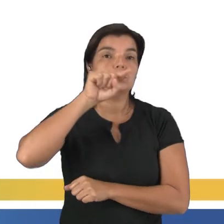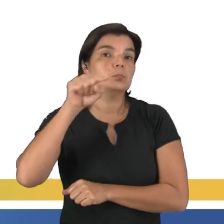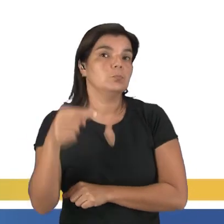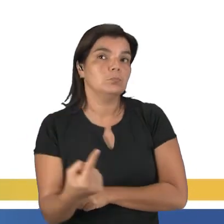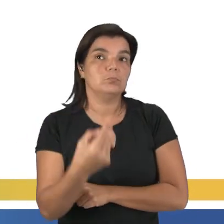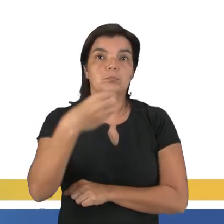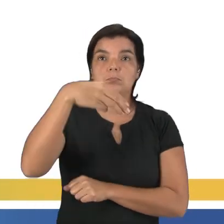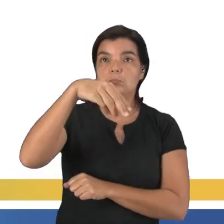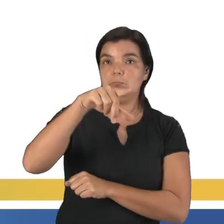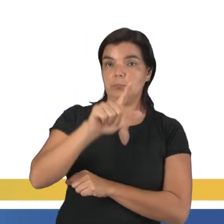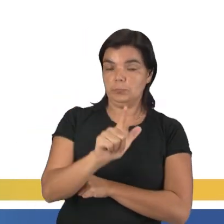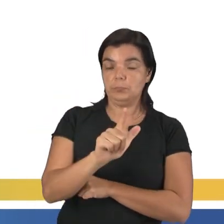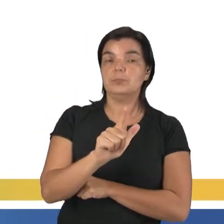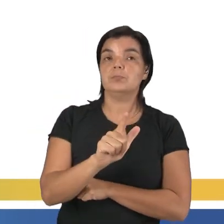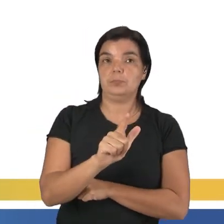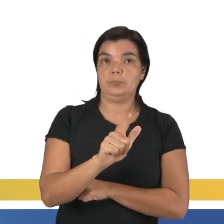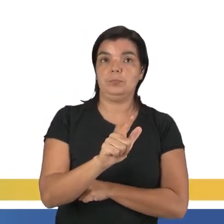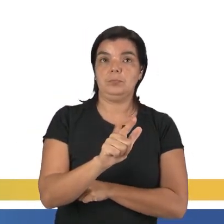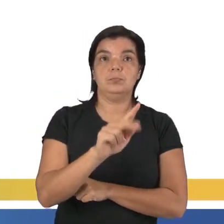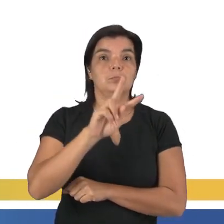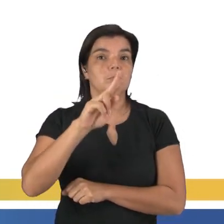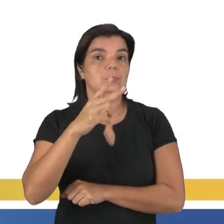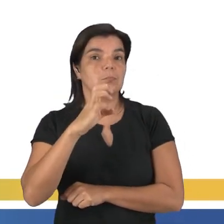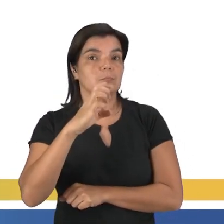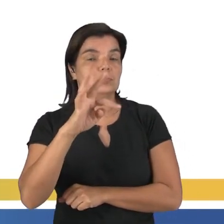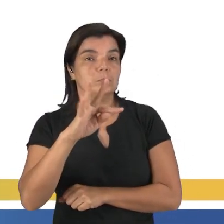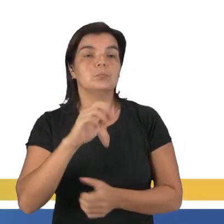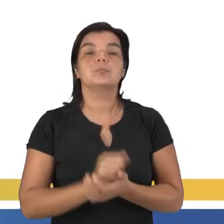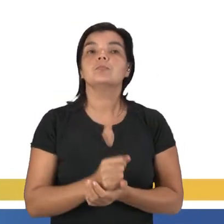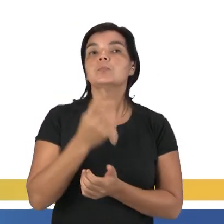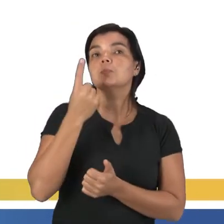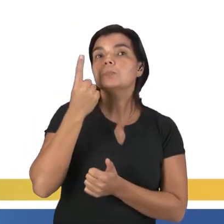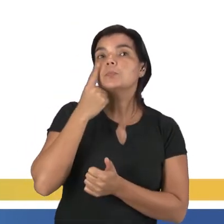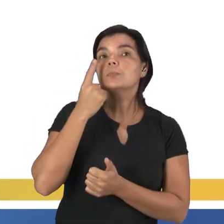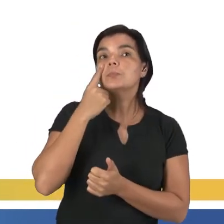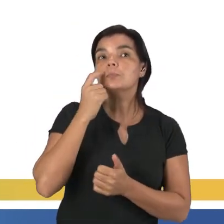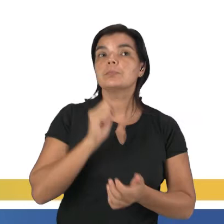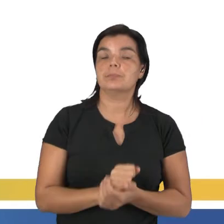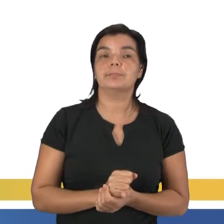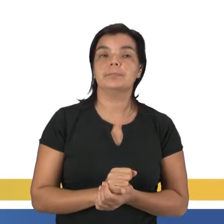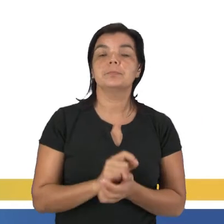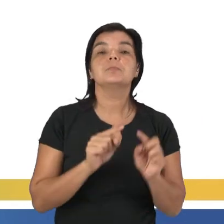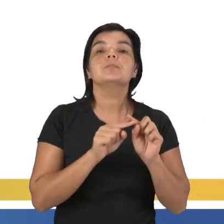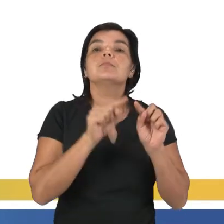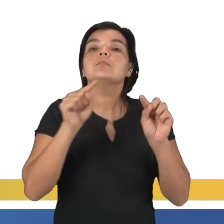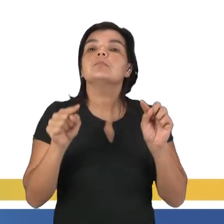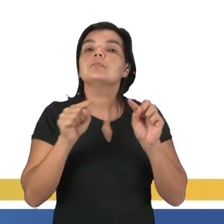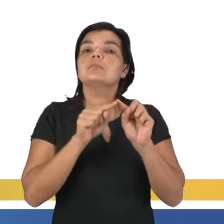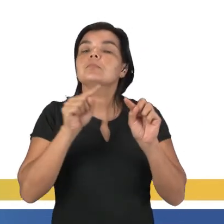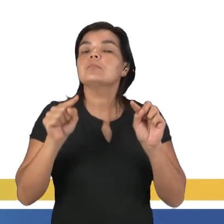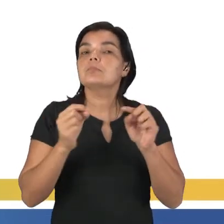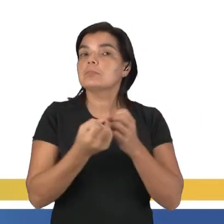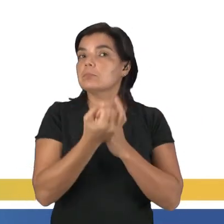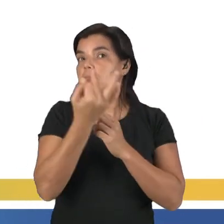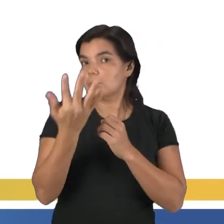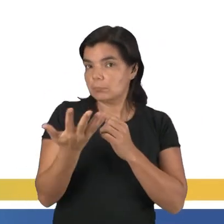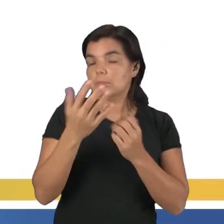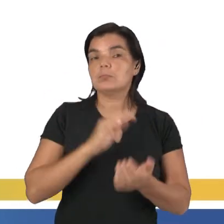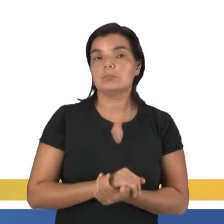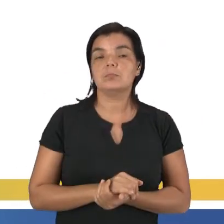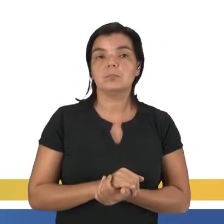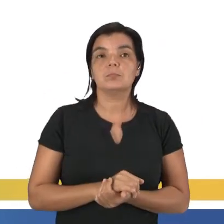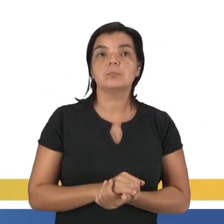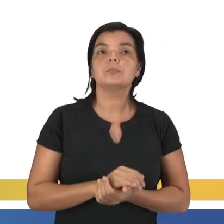72.000 mililitros em hectolitros. Então, o primeiro passo é observar quantas casas eu vou pular de uma unidade para outra, ou seja,